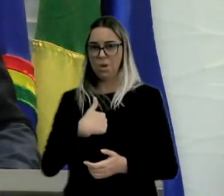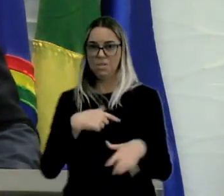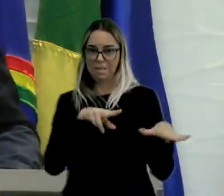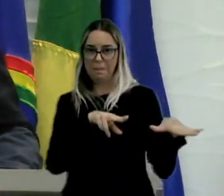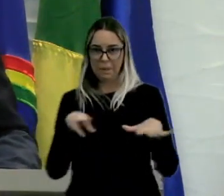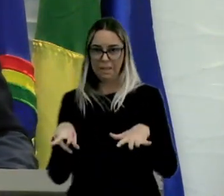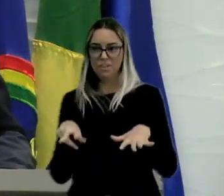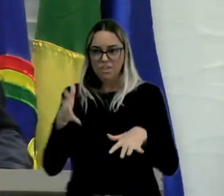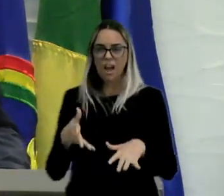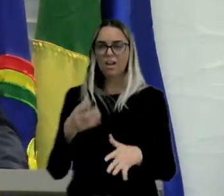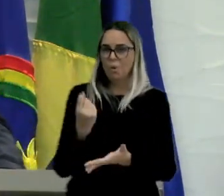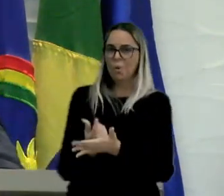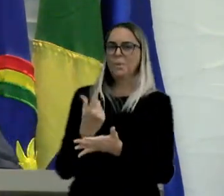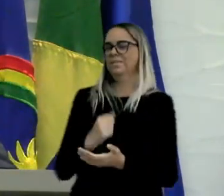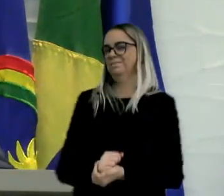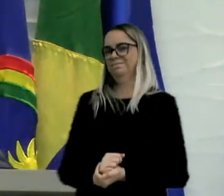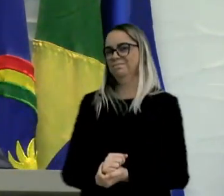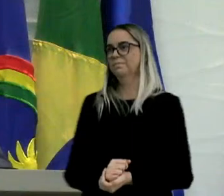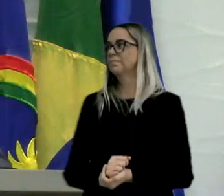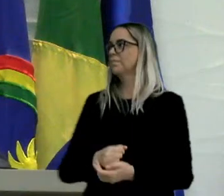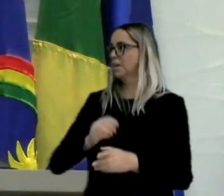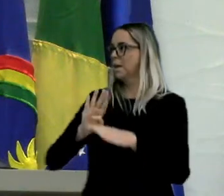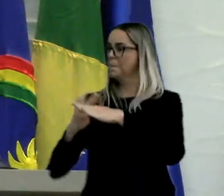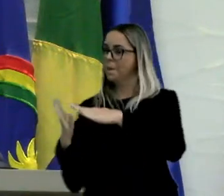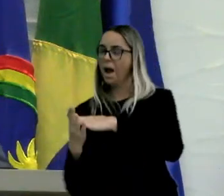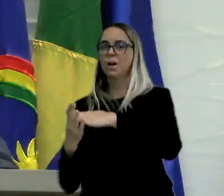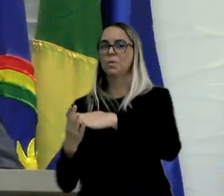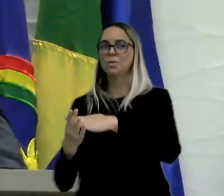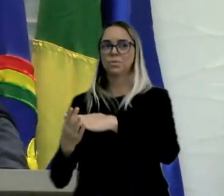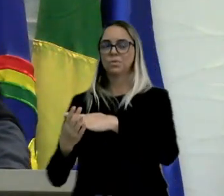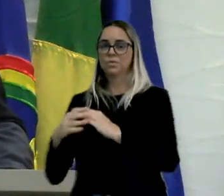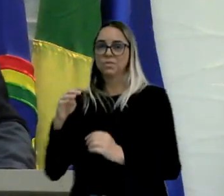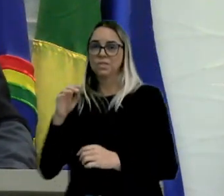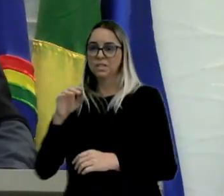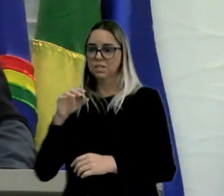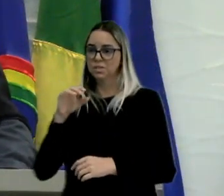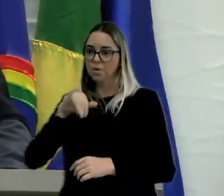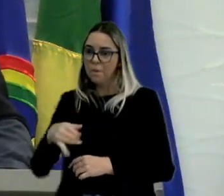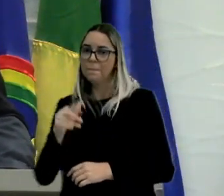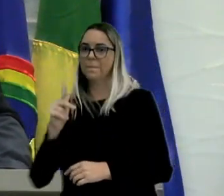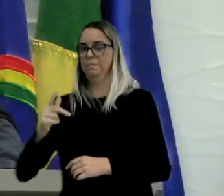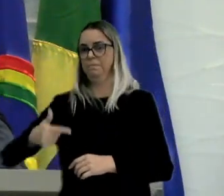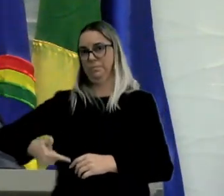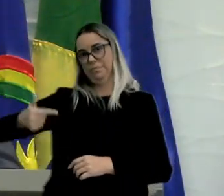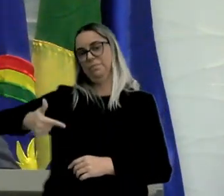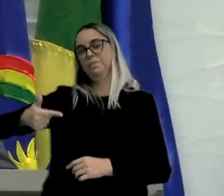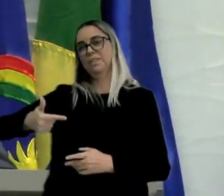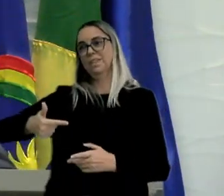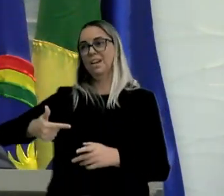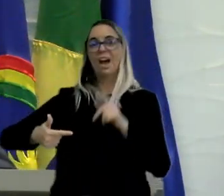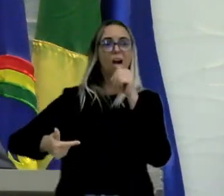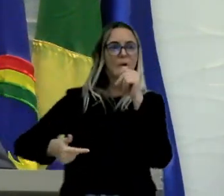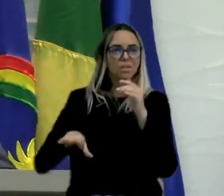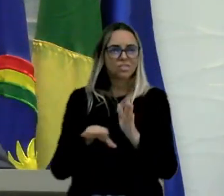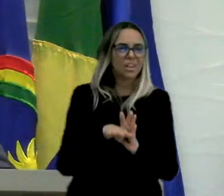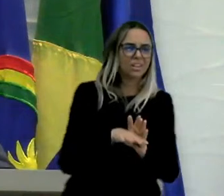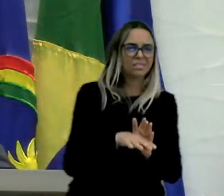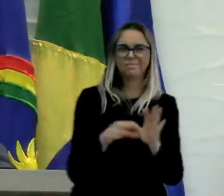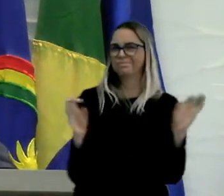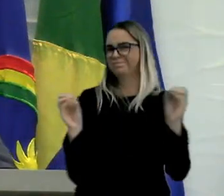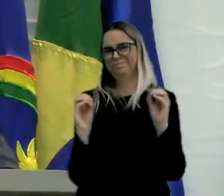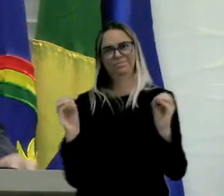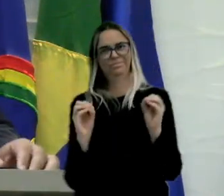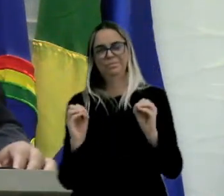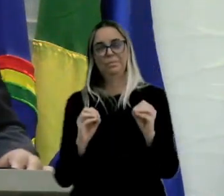d'água porque no loteamento João Paulo I na parte de cima não cheg água aía chegar água dia 10 aí já